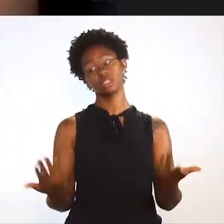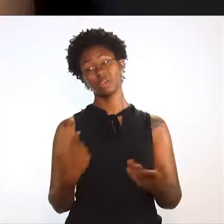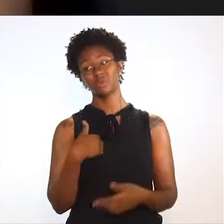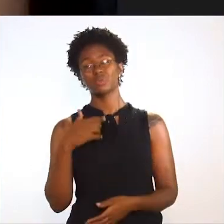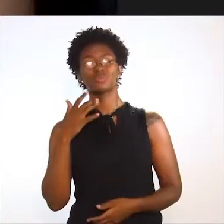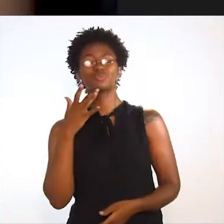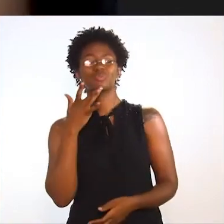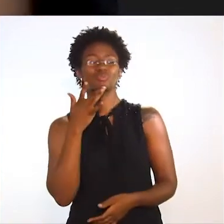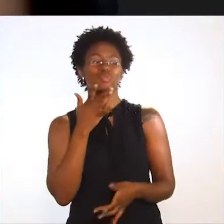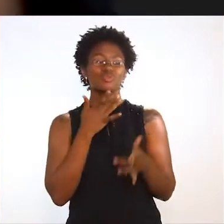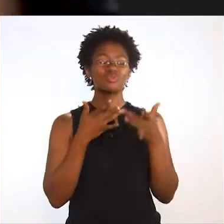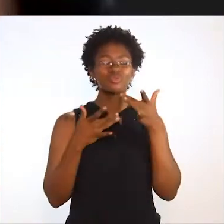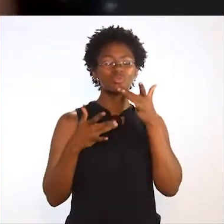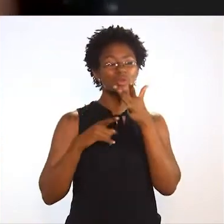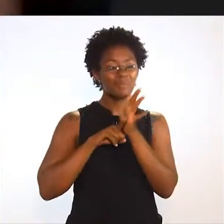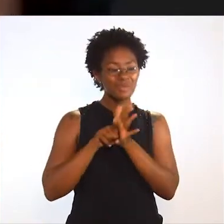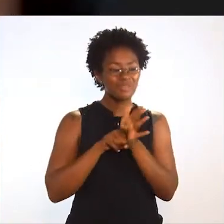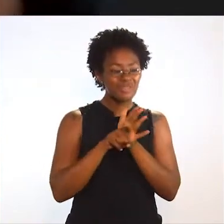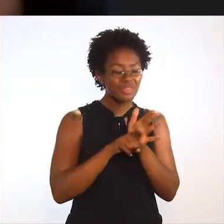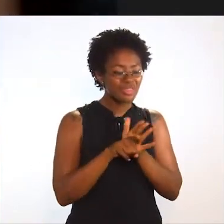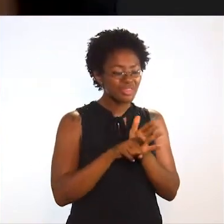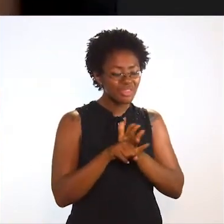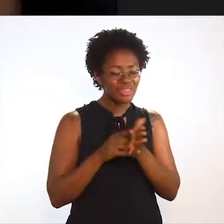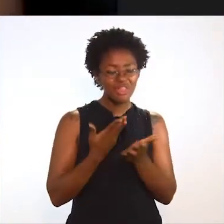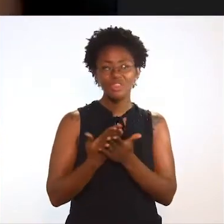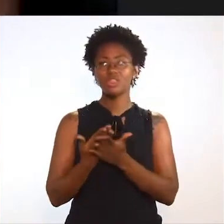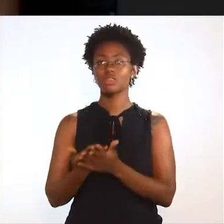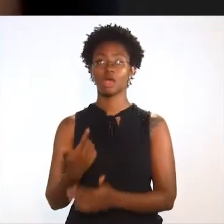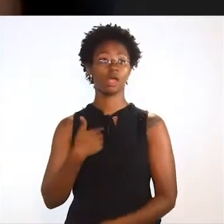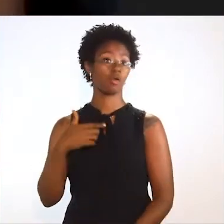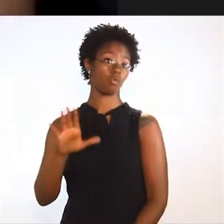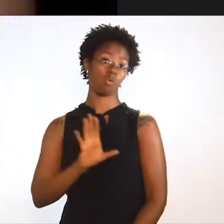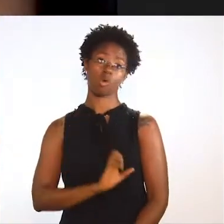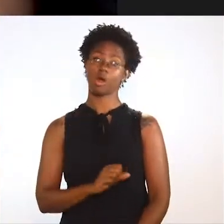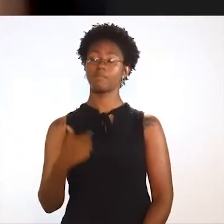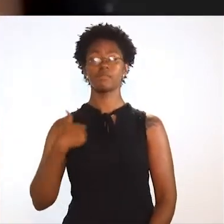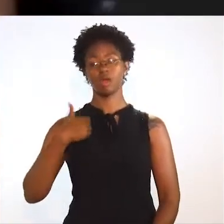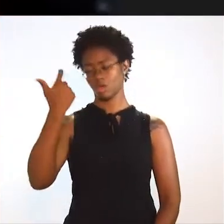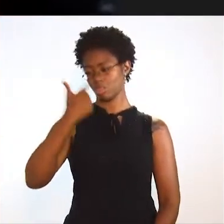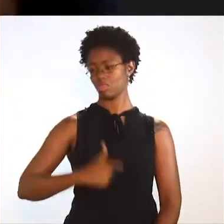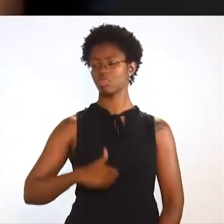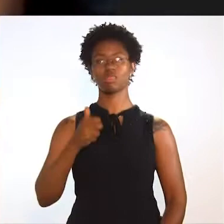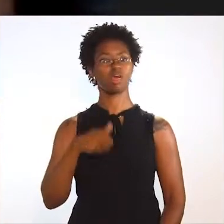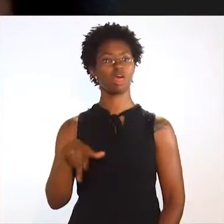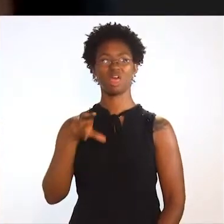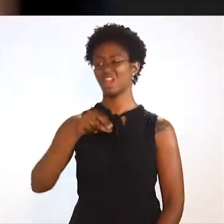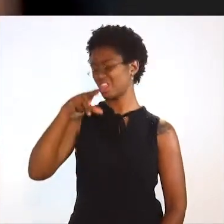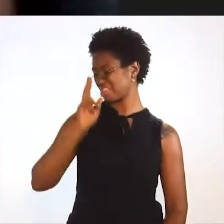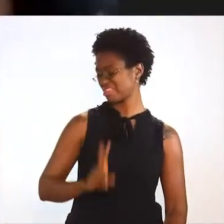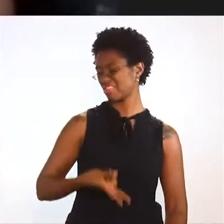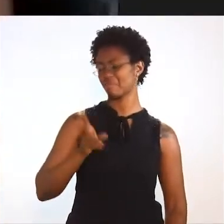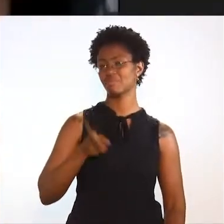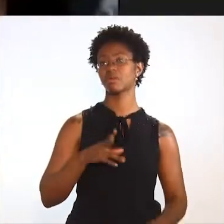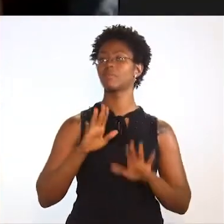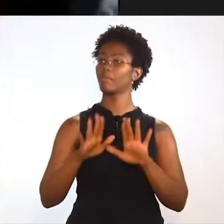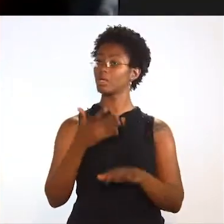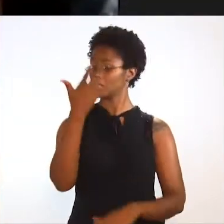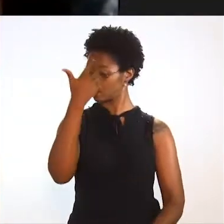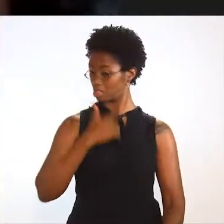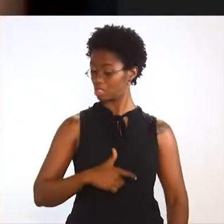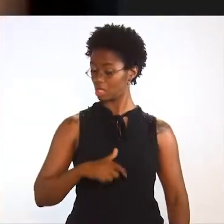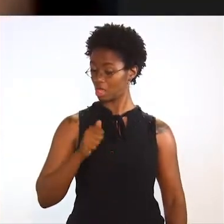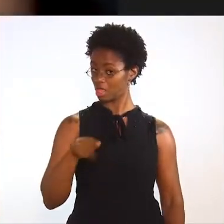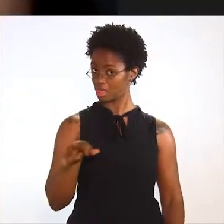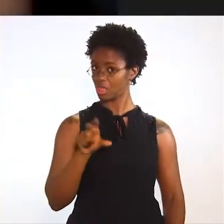tomei gosto pela coisa, sou uma apaixonada, sou uma estudante, conto mais, só que eu sou